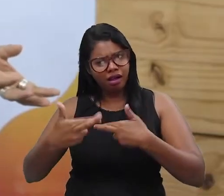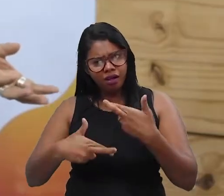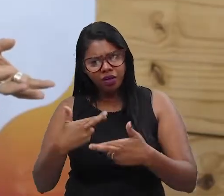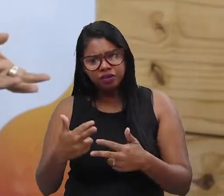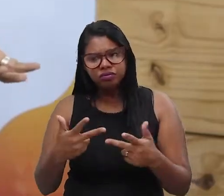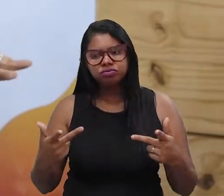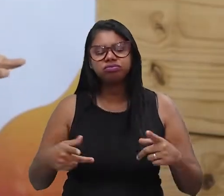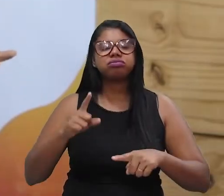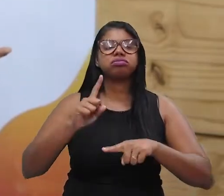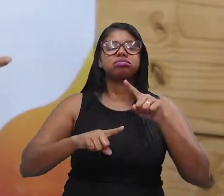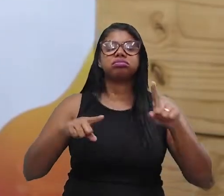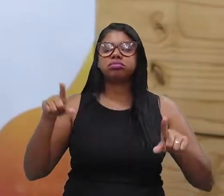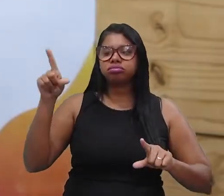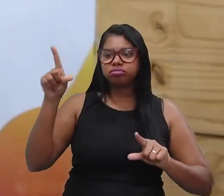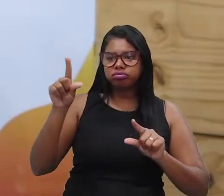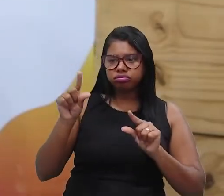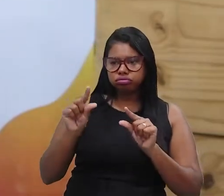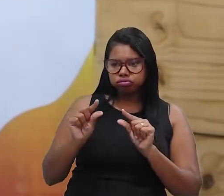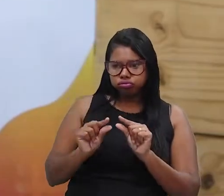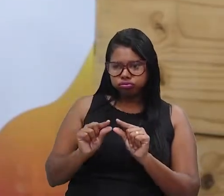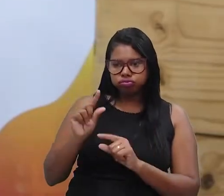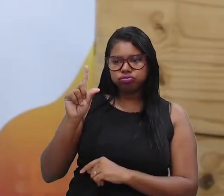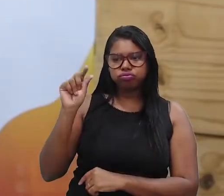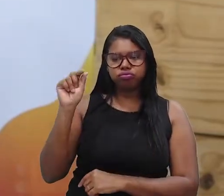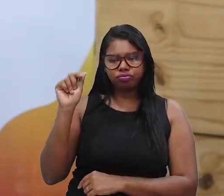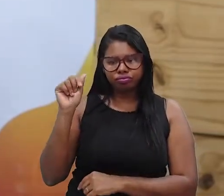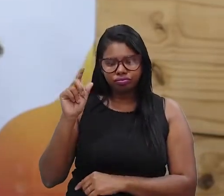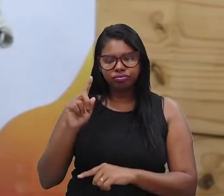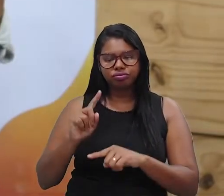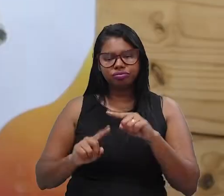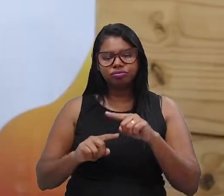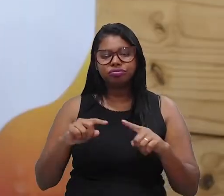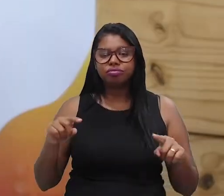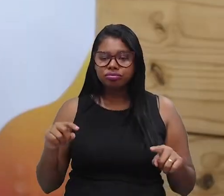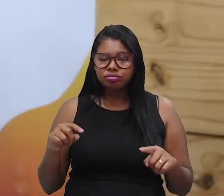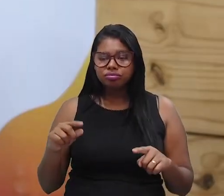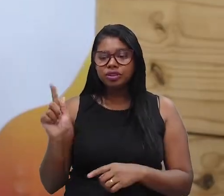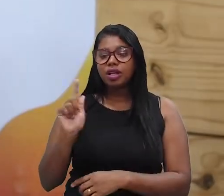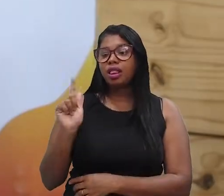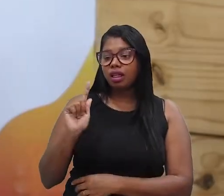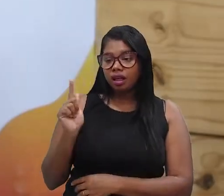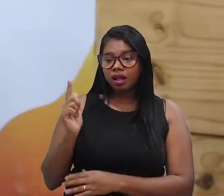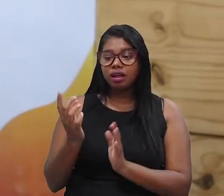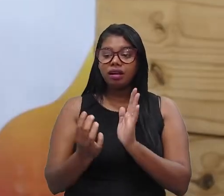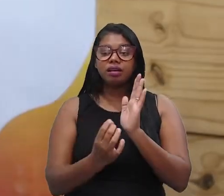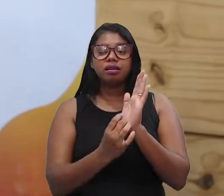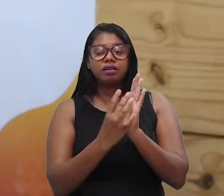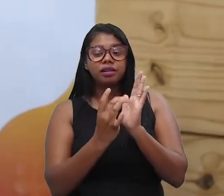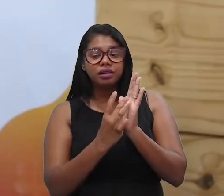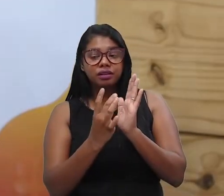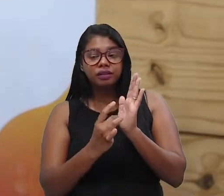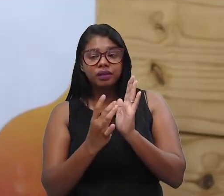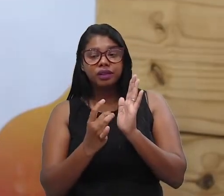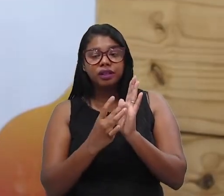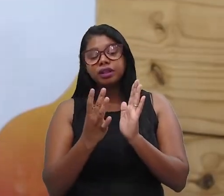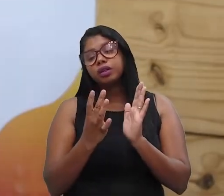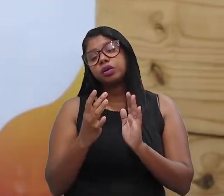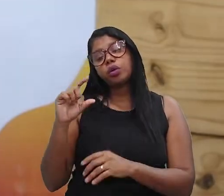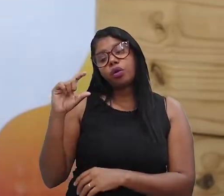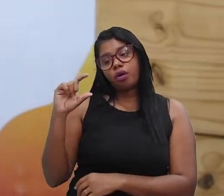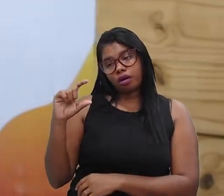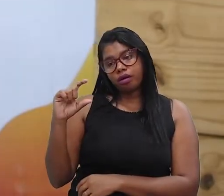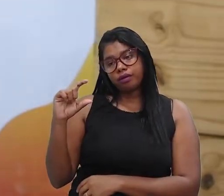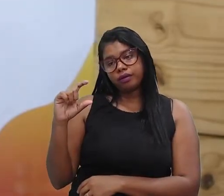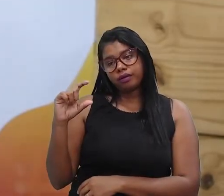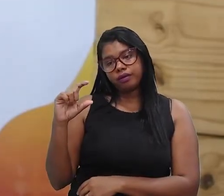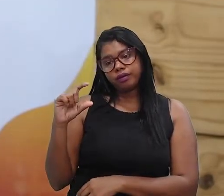vai reduzir o custo na matéria-prima. Por exemplo, nas garrafas de vidro, nas garrafinhas